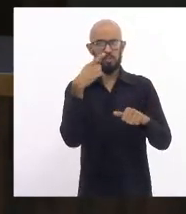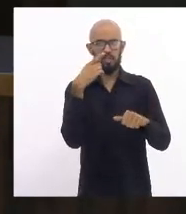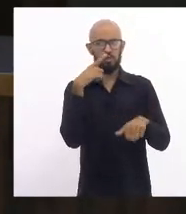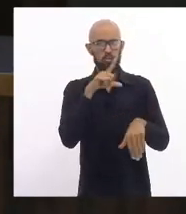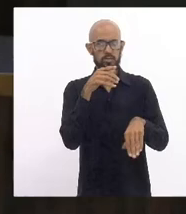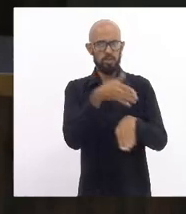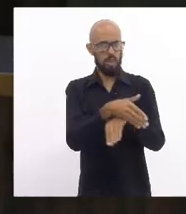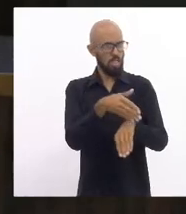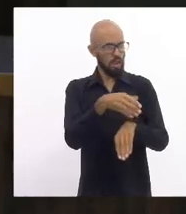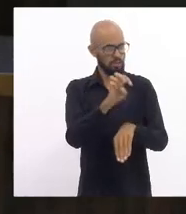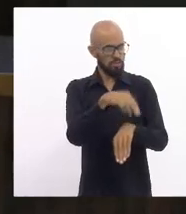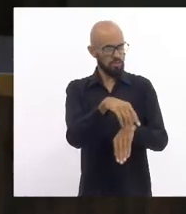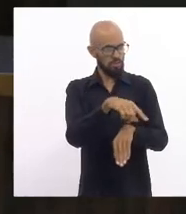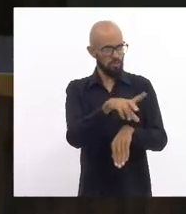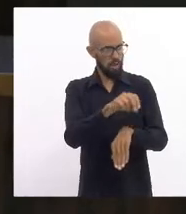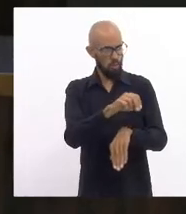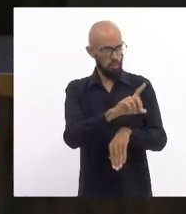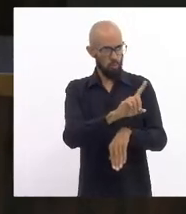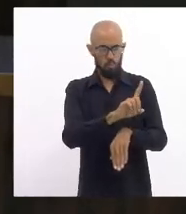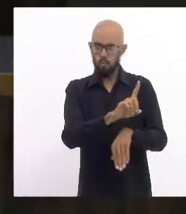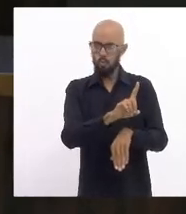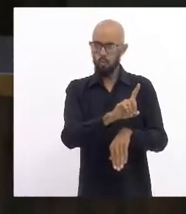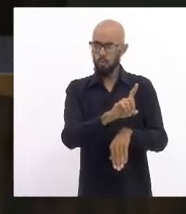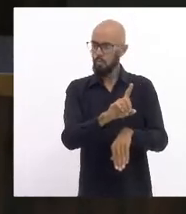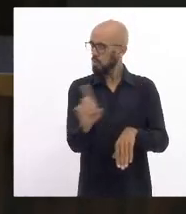Zoom. Não está conseguindo?